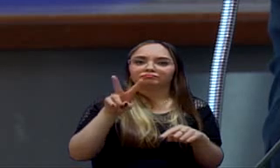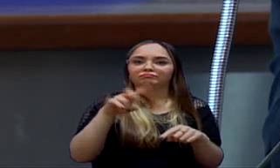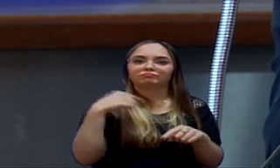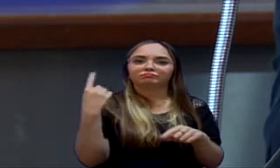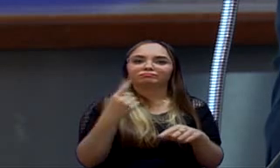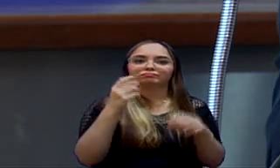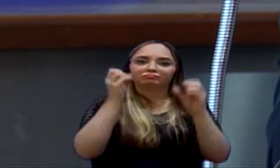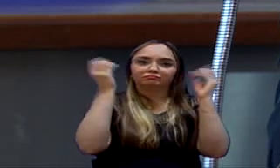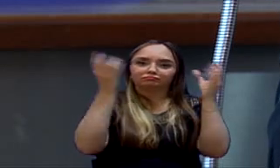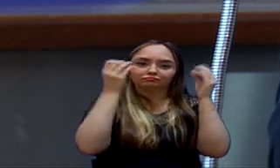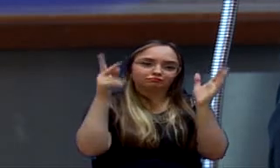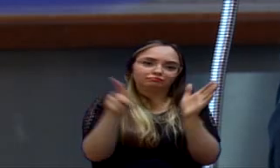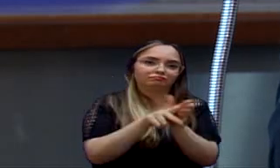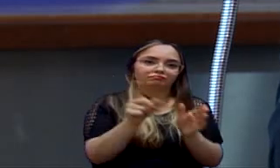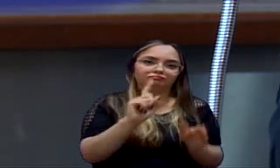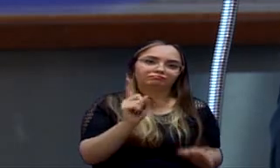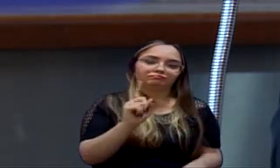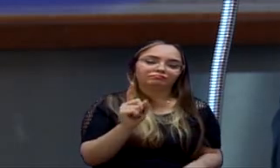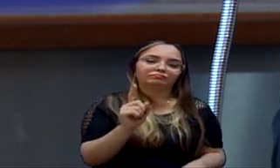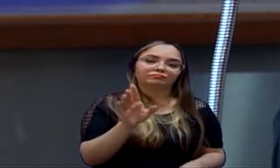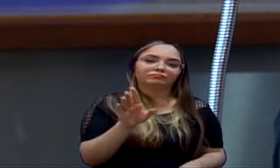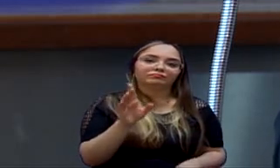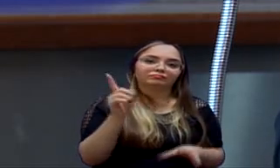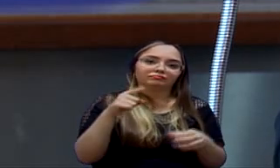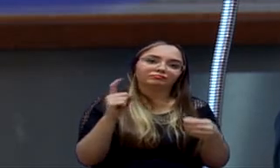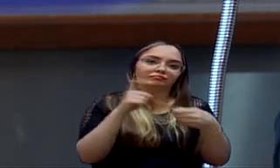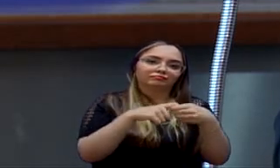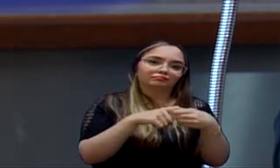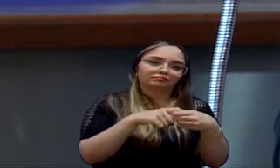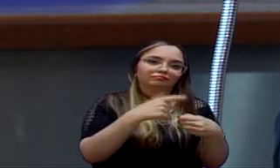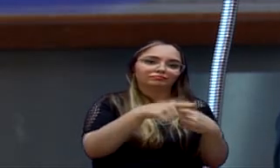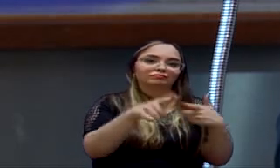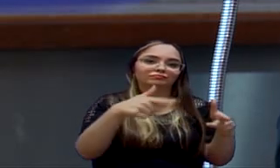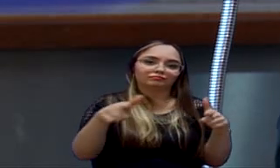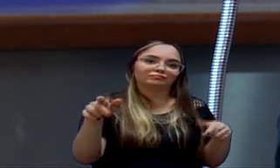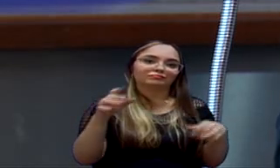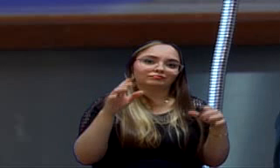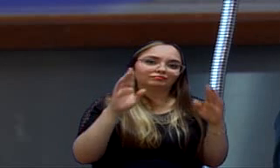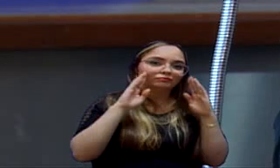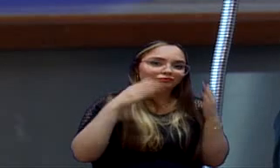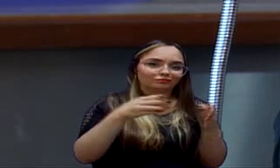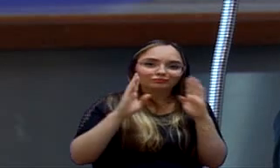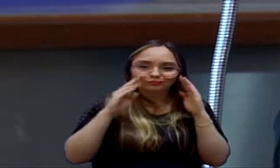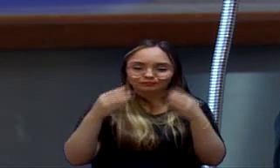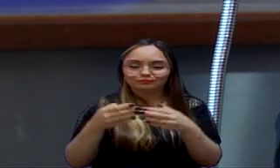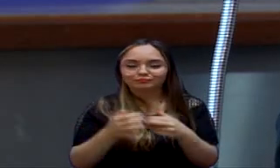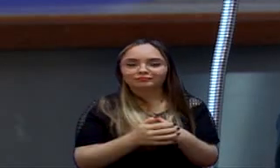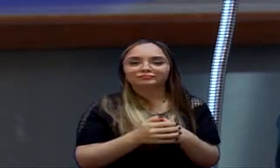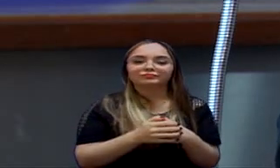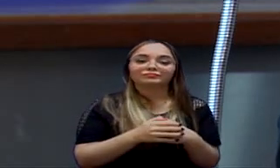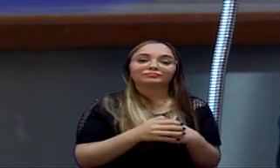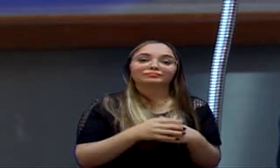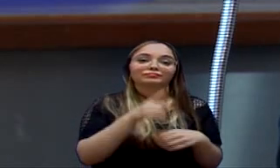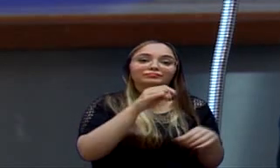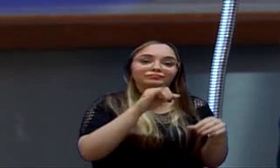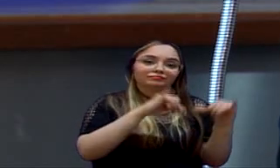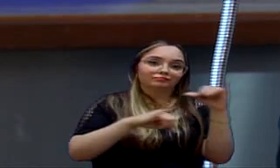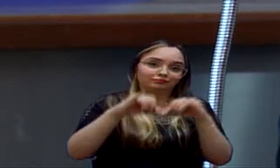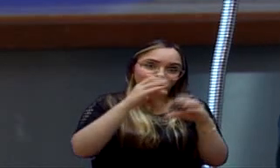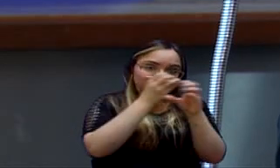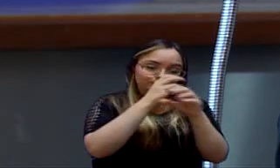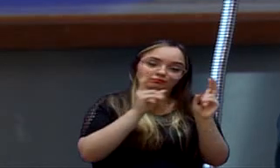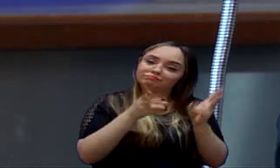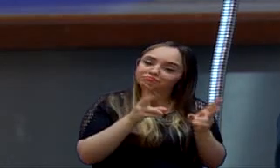é no nosso ambulatório próprio mas é na rede credenciada onde ficam as especialidades então o ambulatório continua funcionando